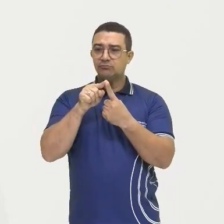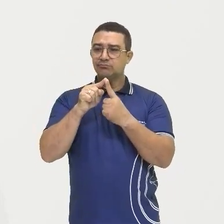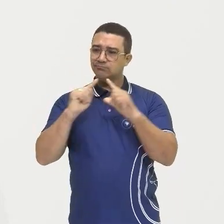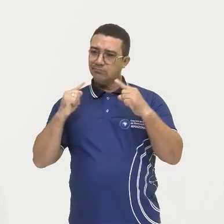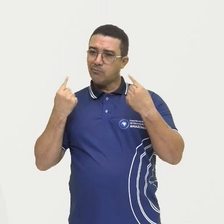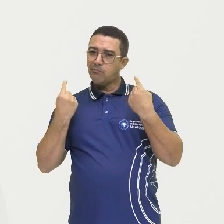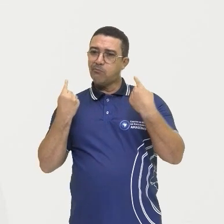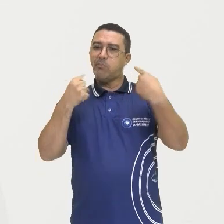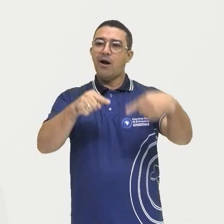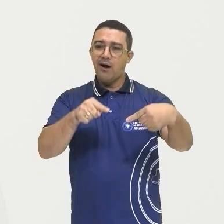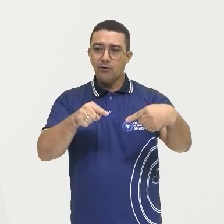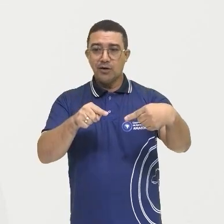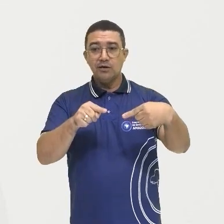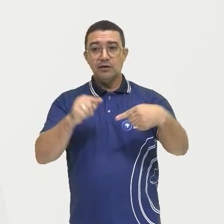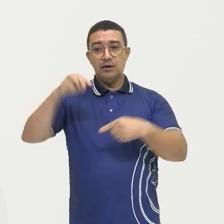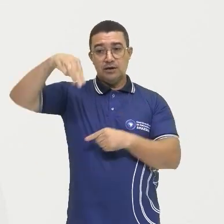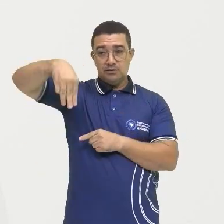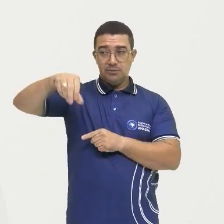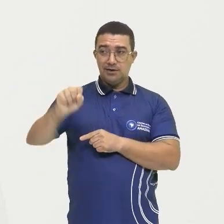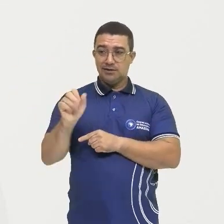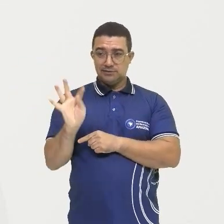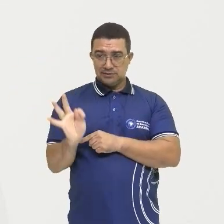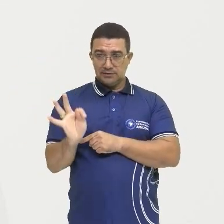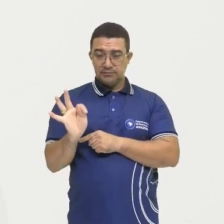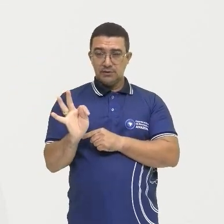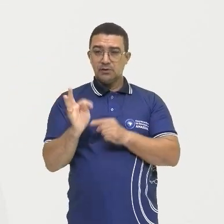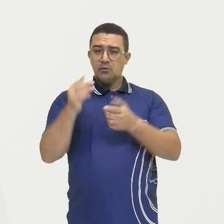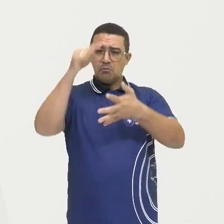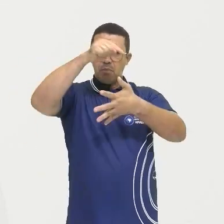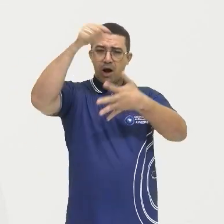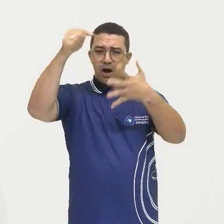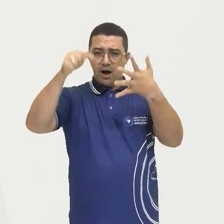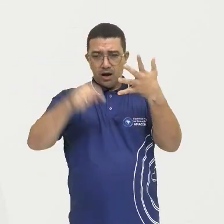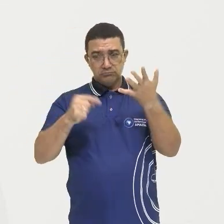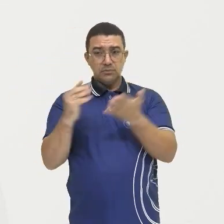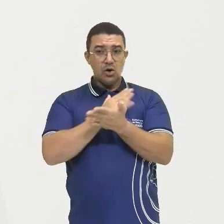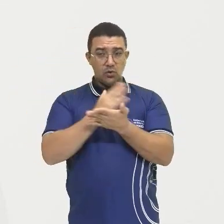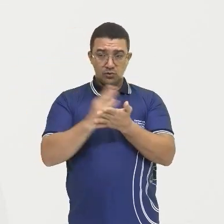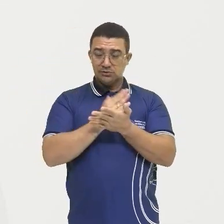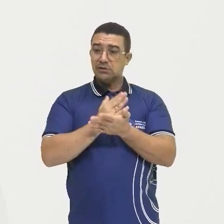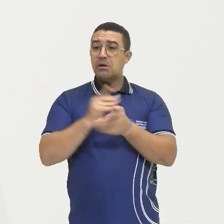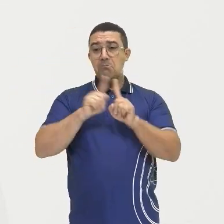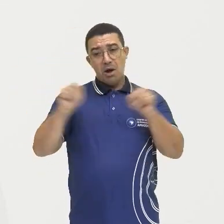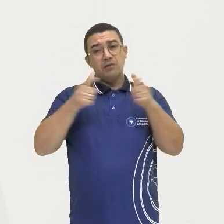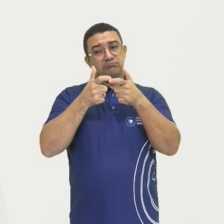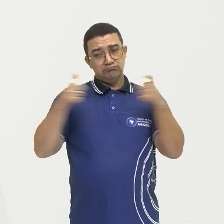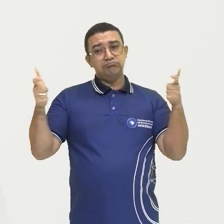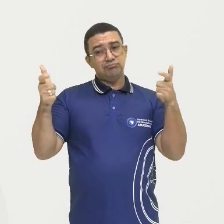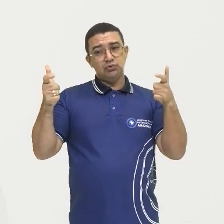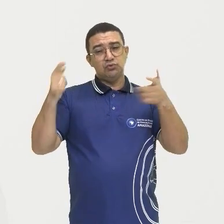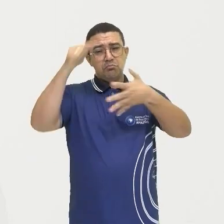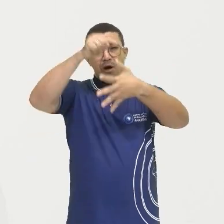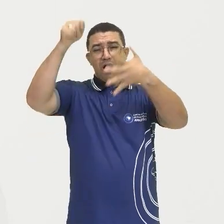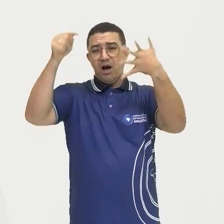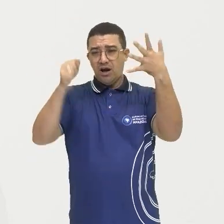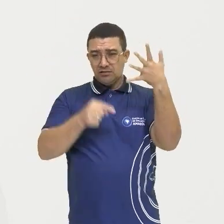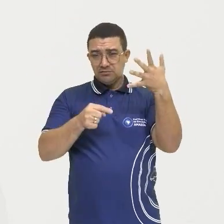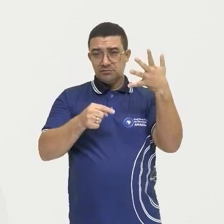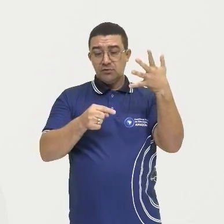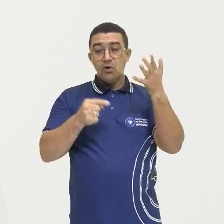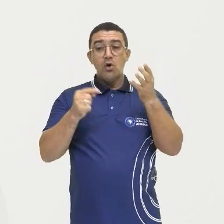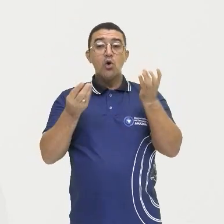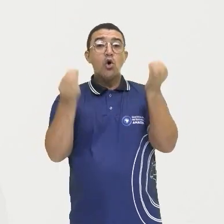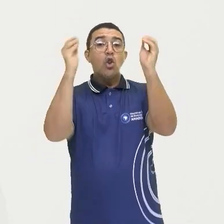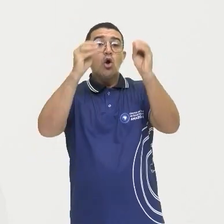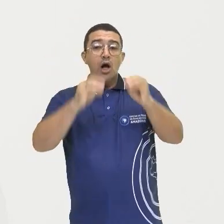pelo MST, tá certo? Eu vou pontuar alguns, certo? Mas saibam que são bem mais que isso, só que esses são os mais